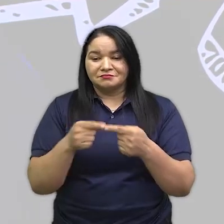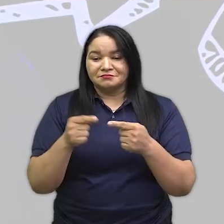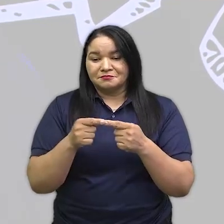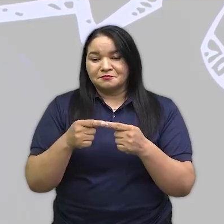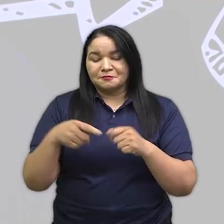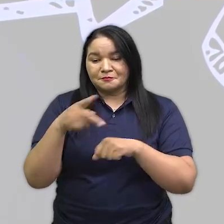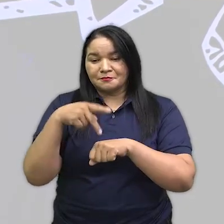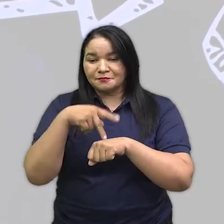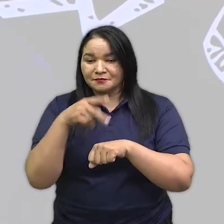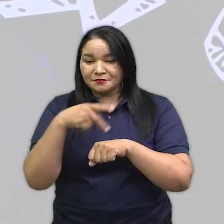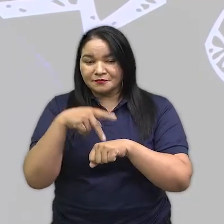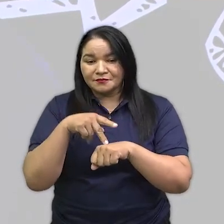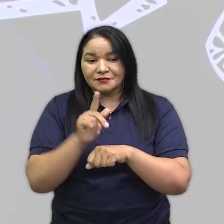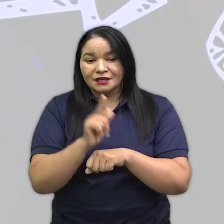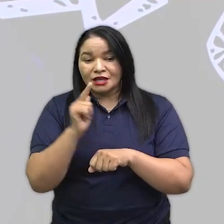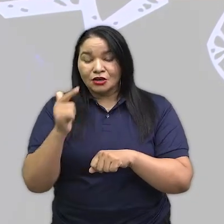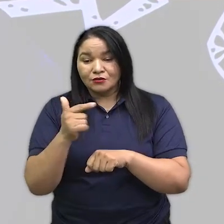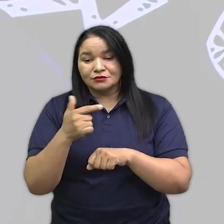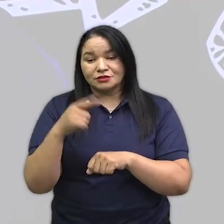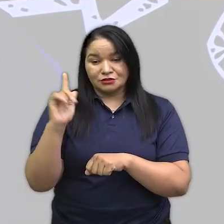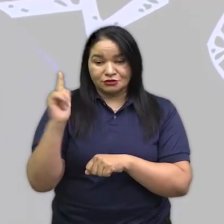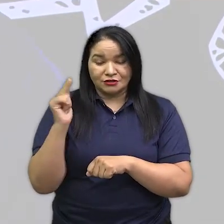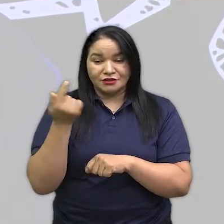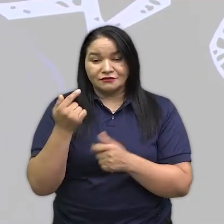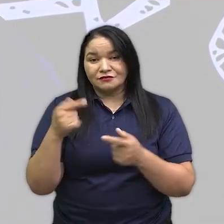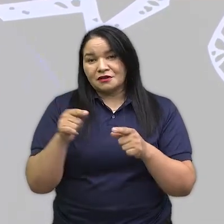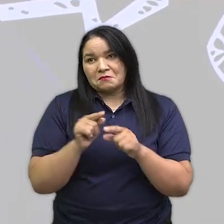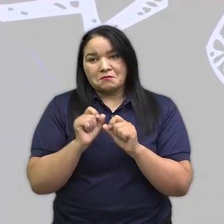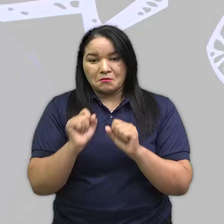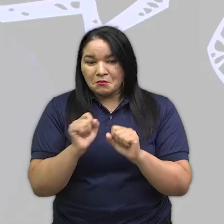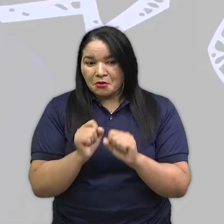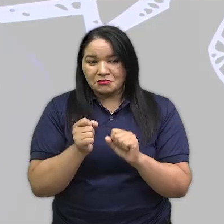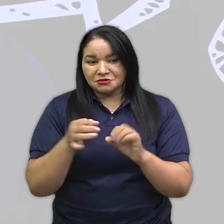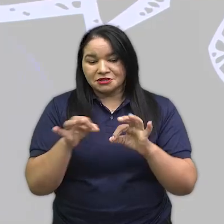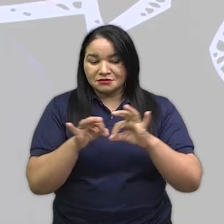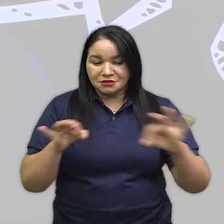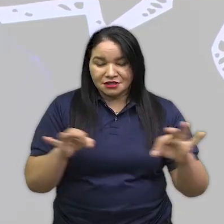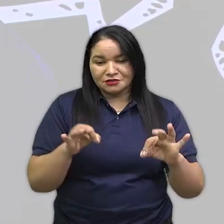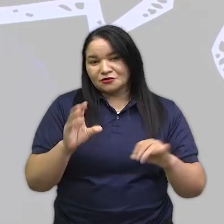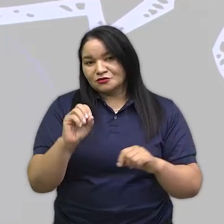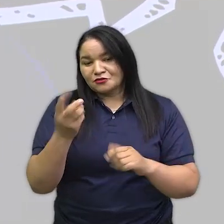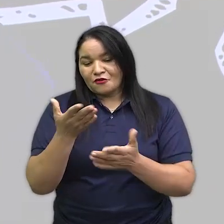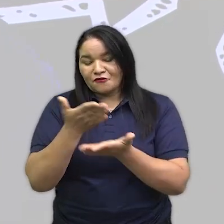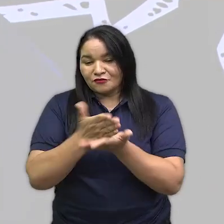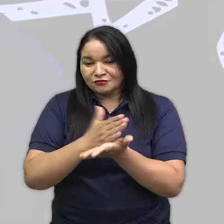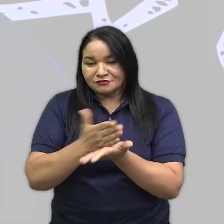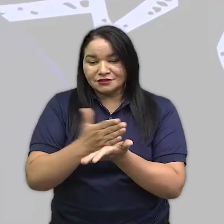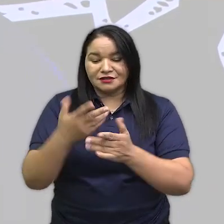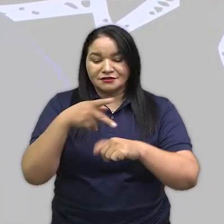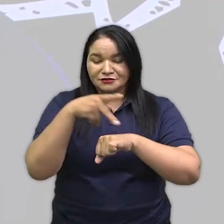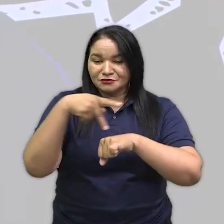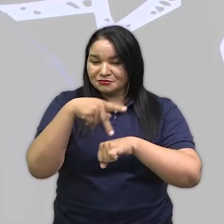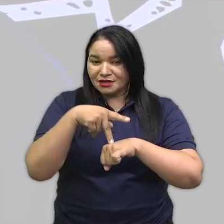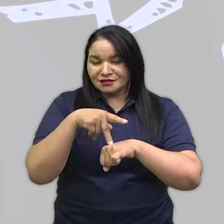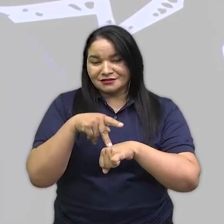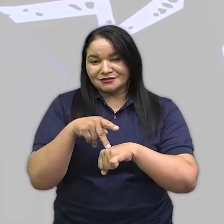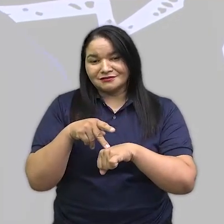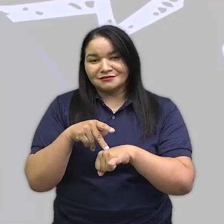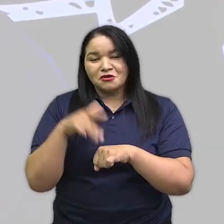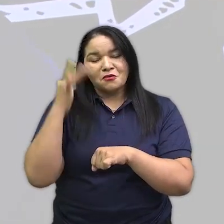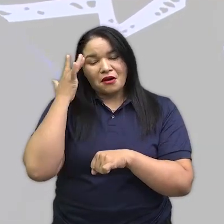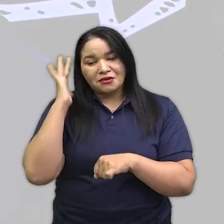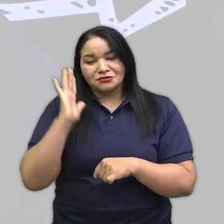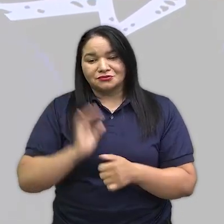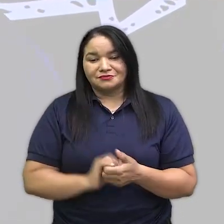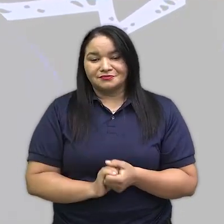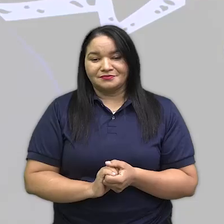questões entre países. E a geografia política deve ser as limitações, as fronteiras dos estados,